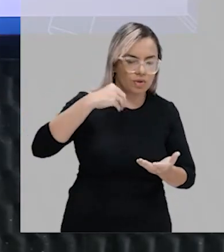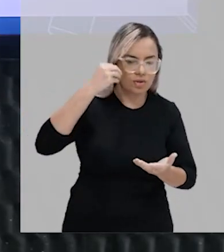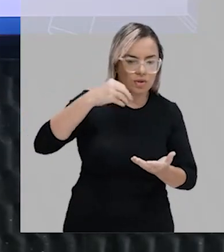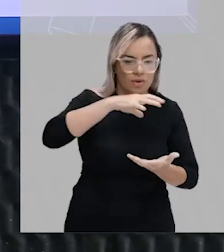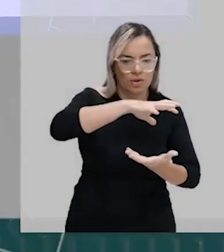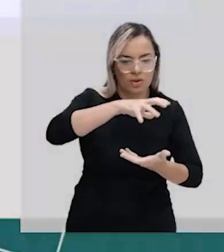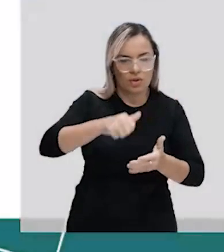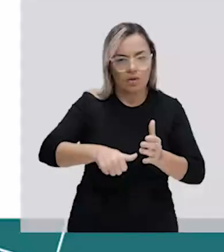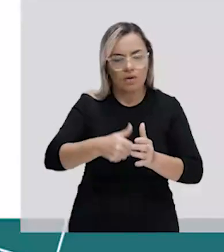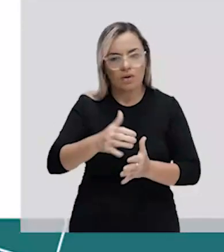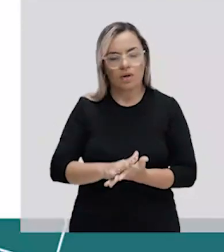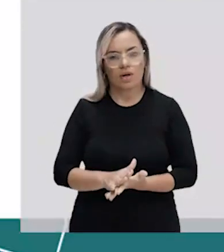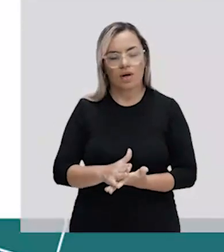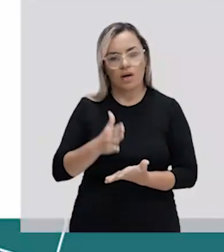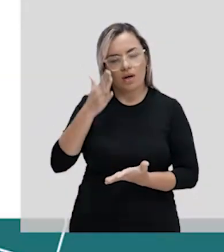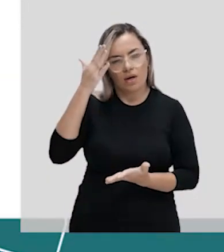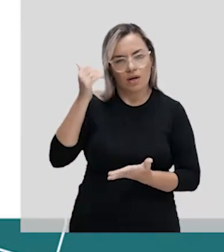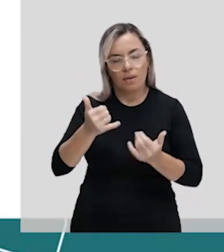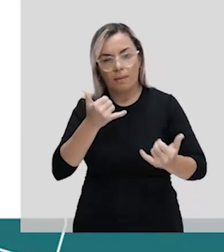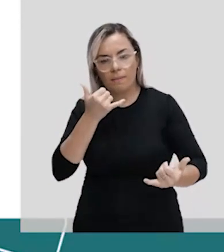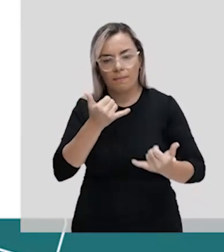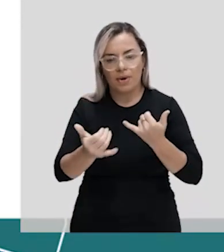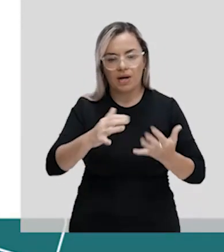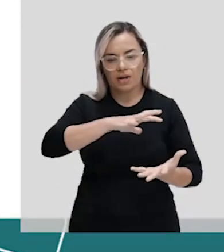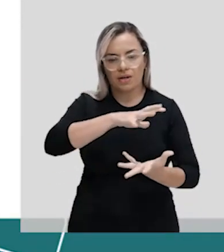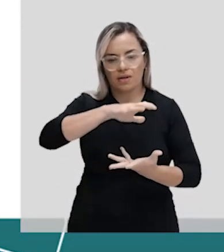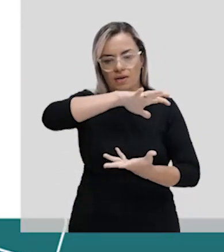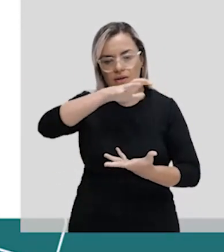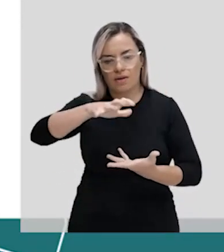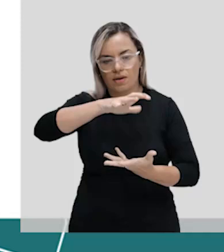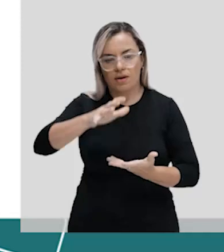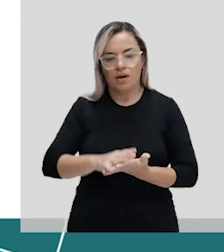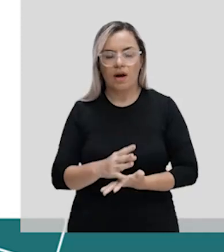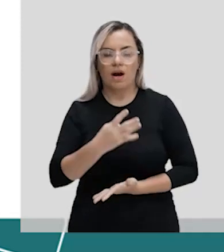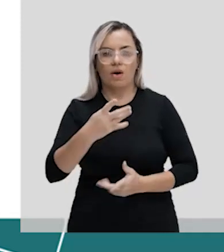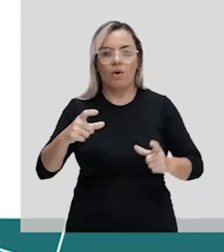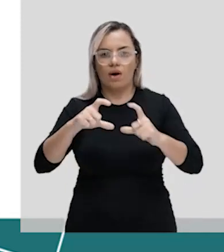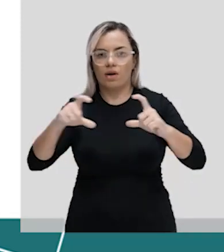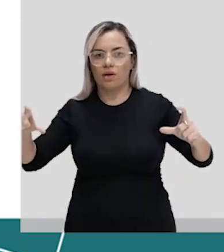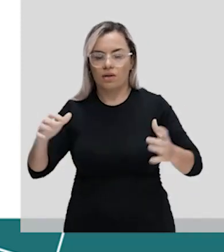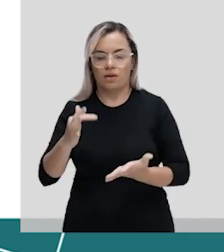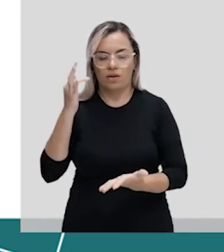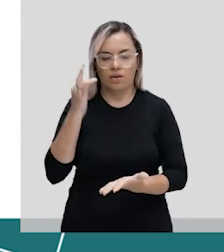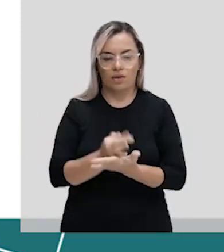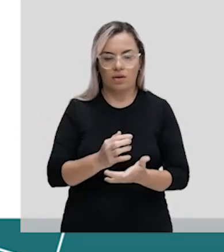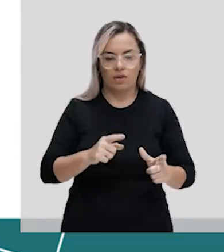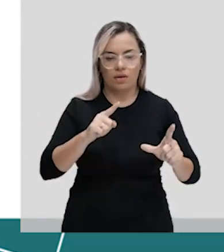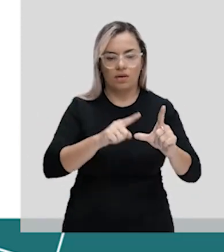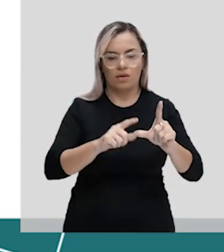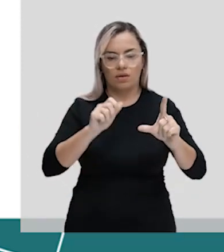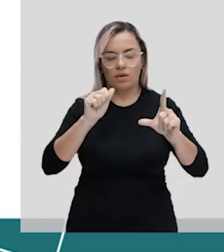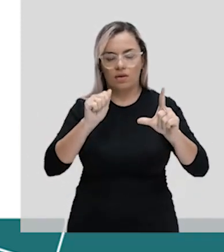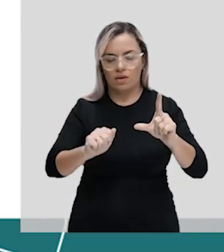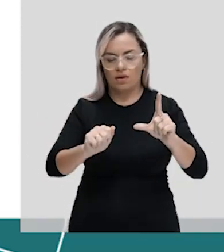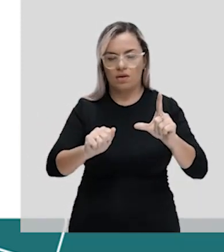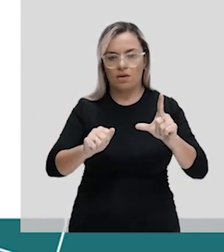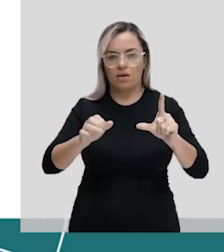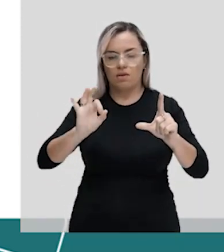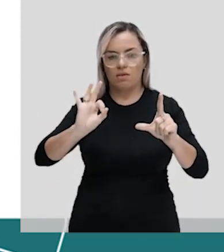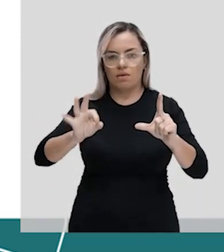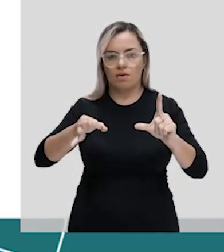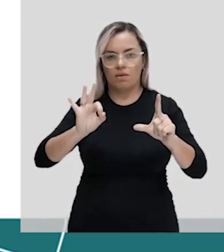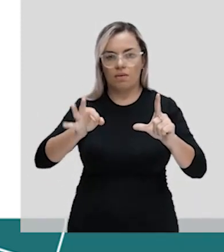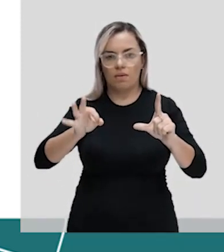quarta afirmativa é falsa. Então, a alternativa correta vai ser letra A. Somente a primeira e a segunda alternativa